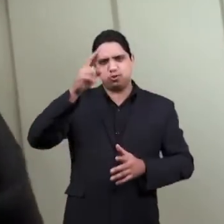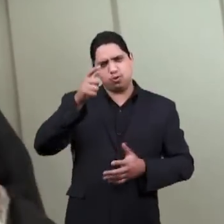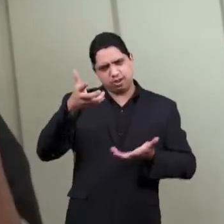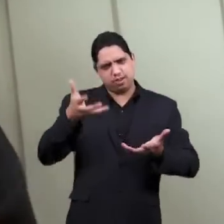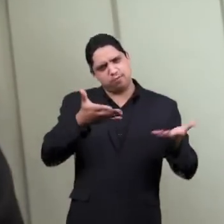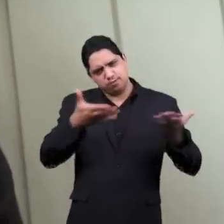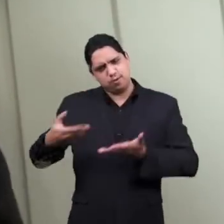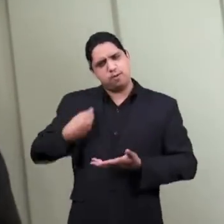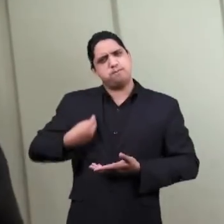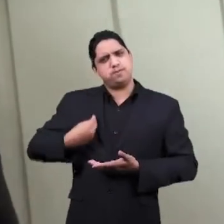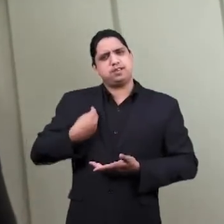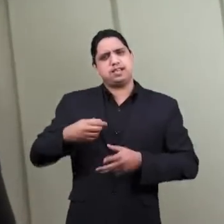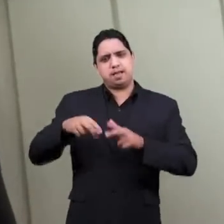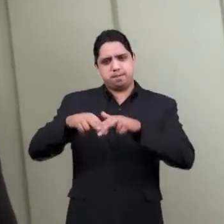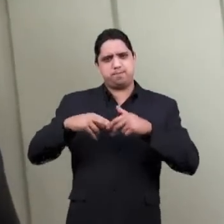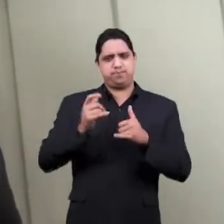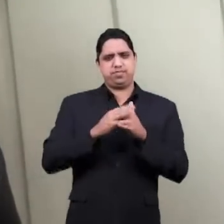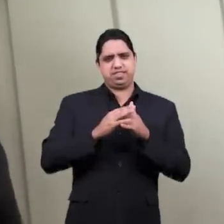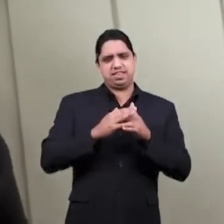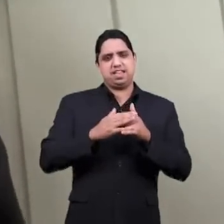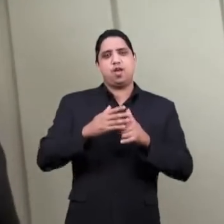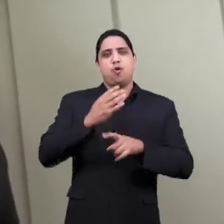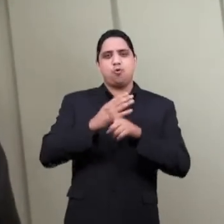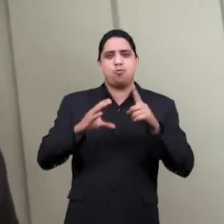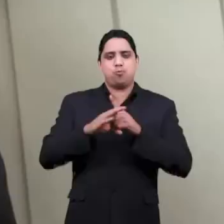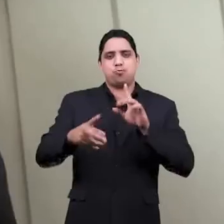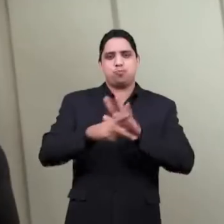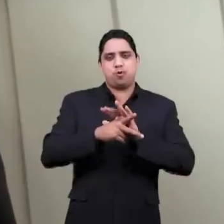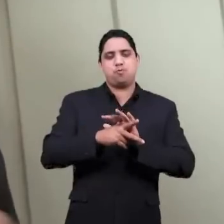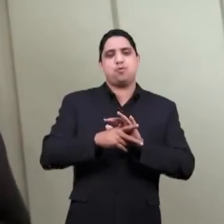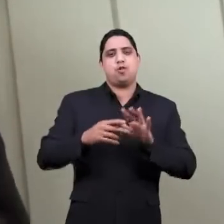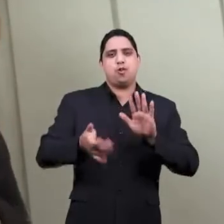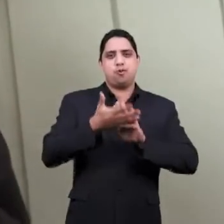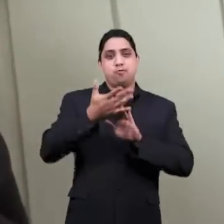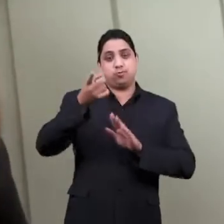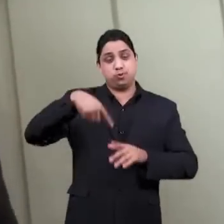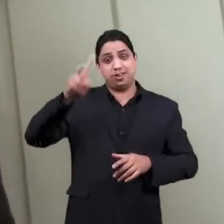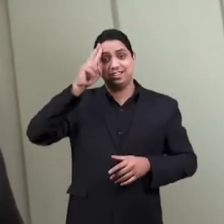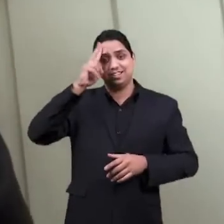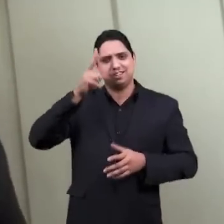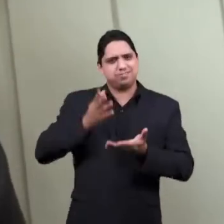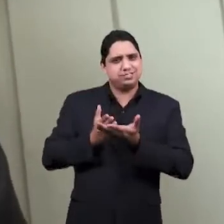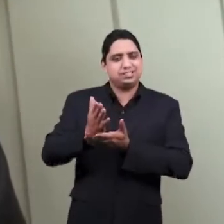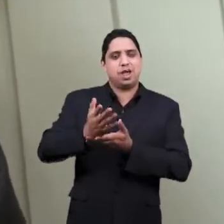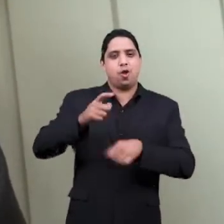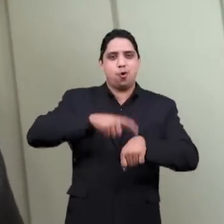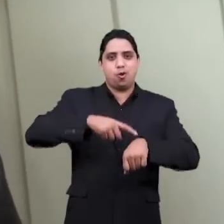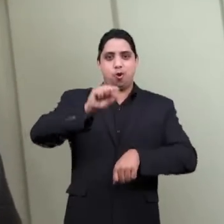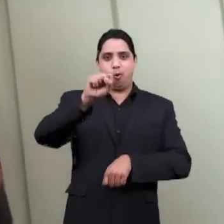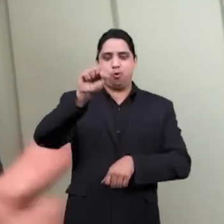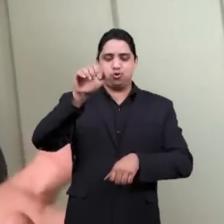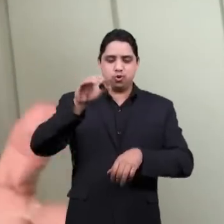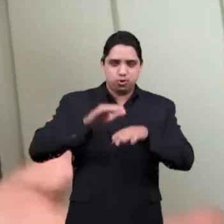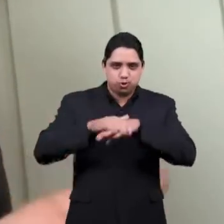você a participar pelo nosso canal de YouTube a esse culto de louvor que nós fazemos todas as segundas-feiras às 20